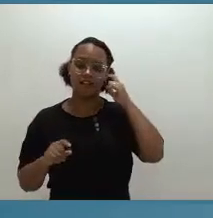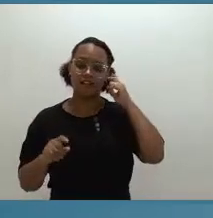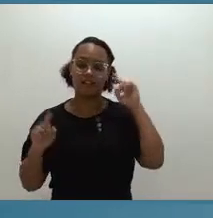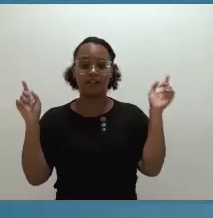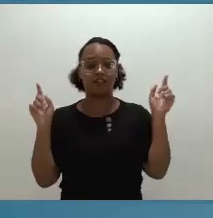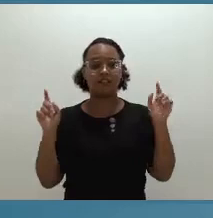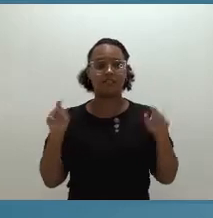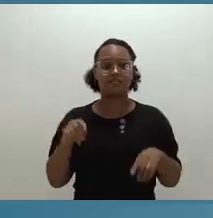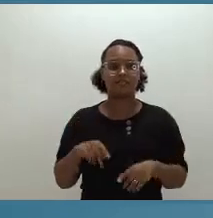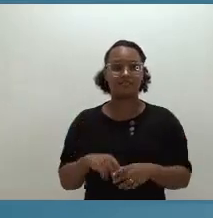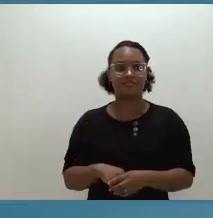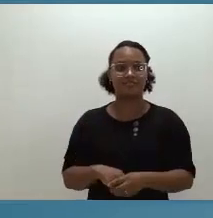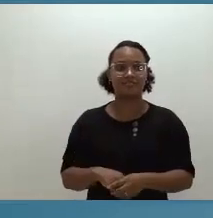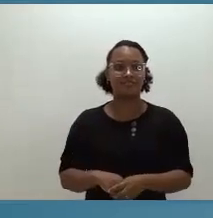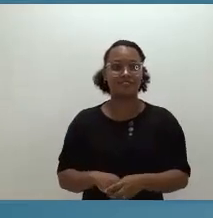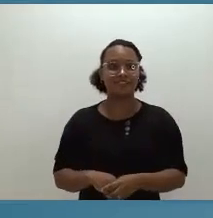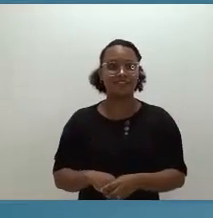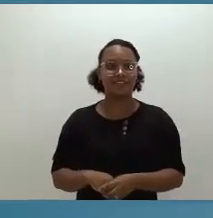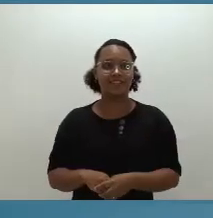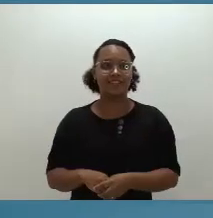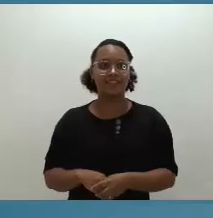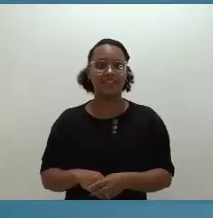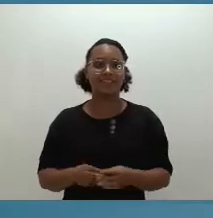Nós, magistrados, temos essa responsabilidade. É uma responsabilidade.